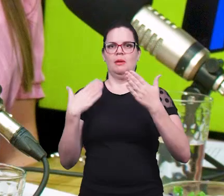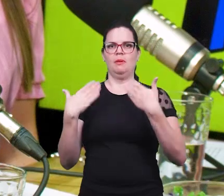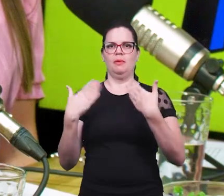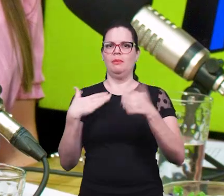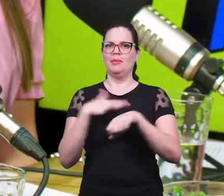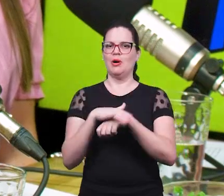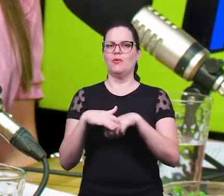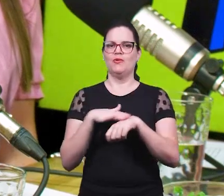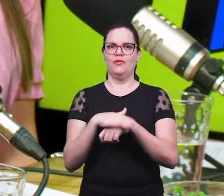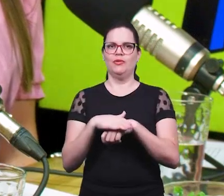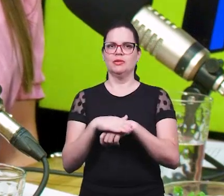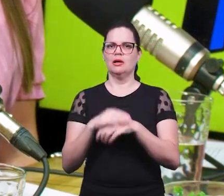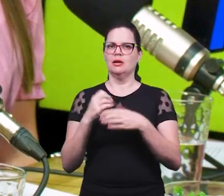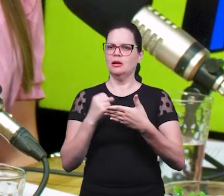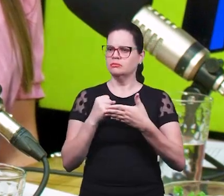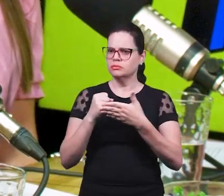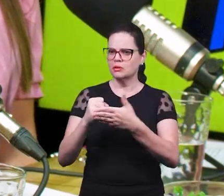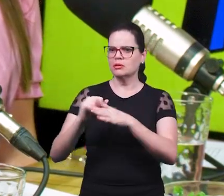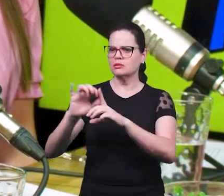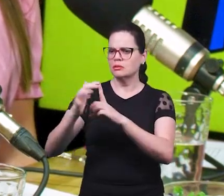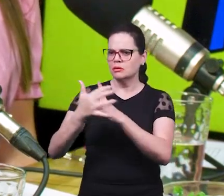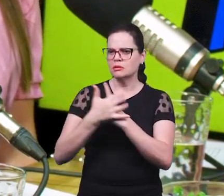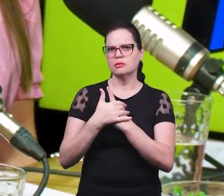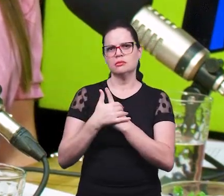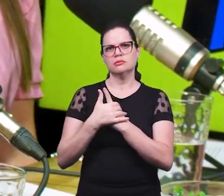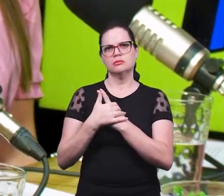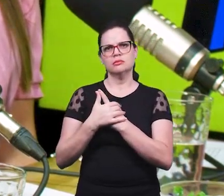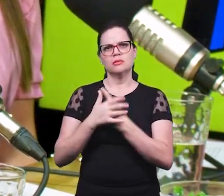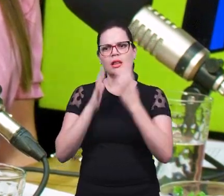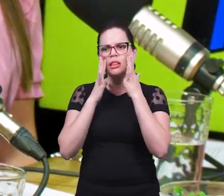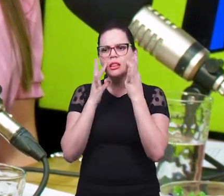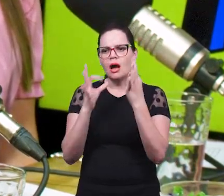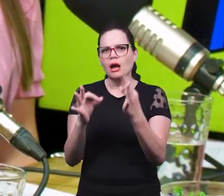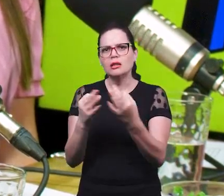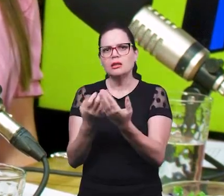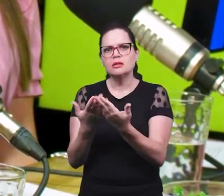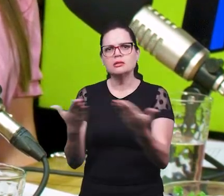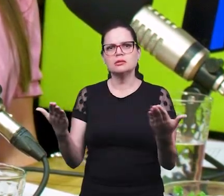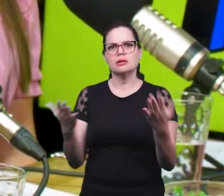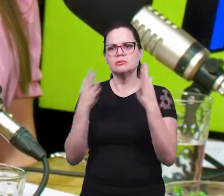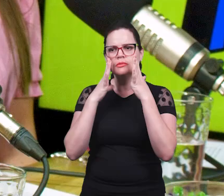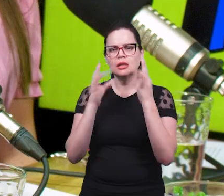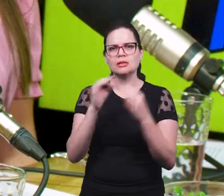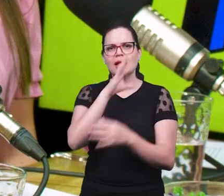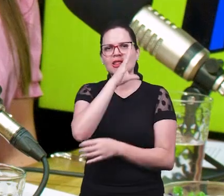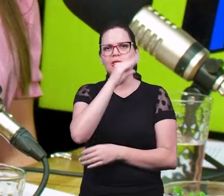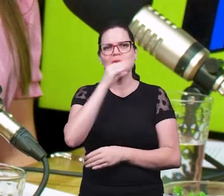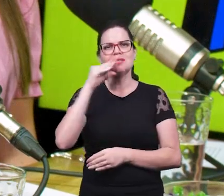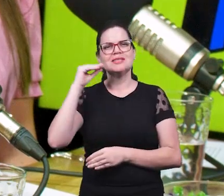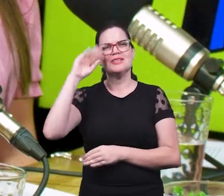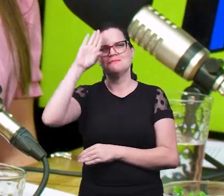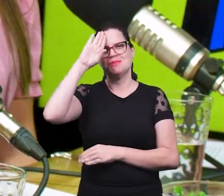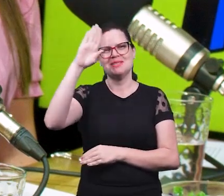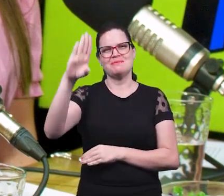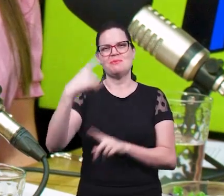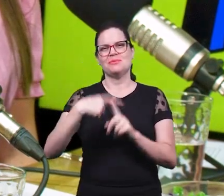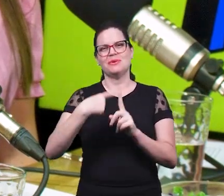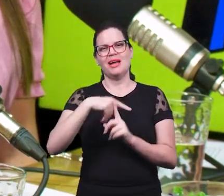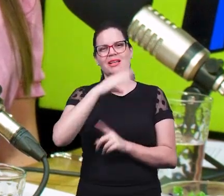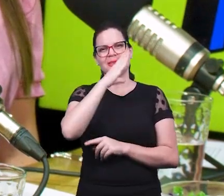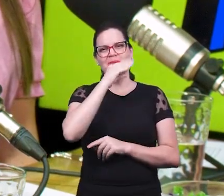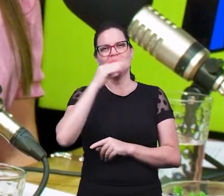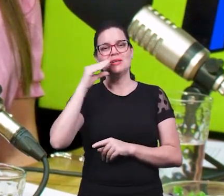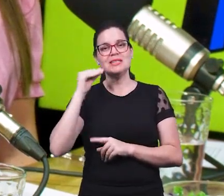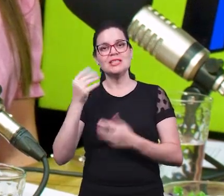acolha. Acolha o que seu adolescente diz, acolha o que seu adolescente pensa e, principalmente, aquilo que o adolescente ele